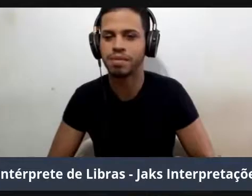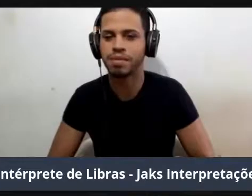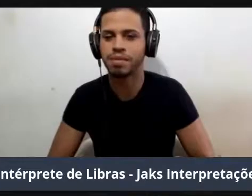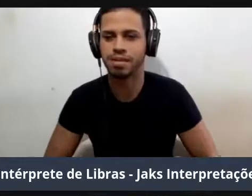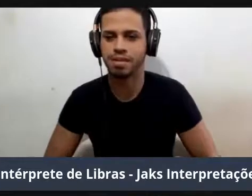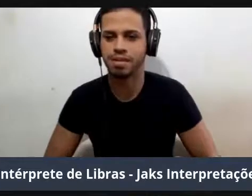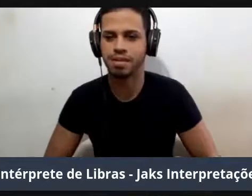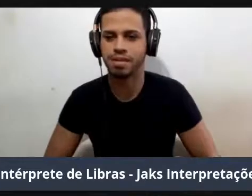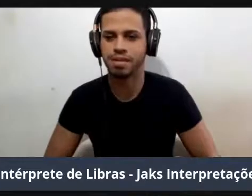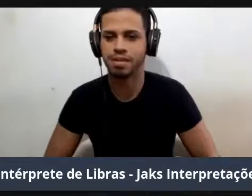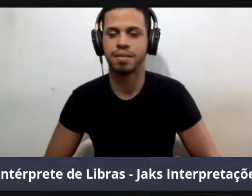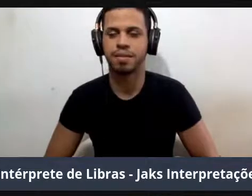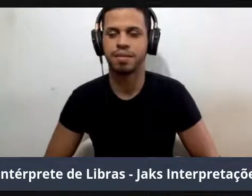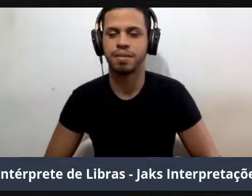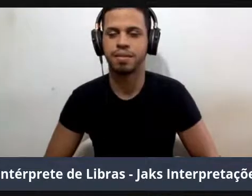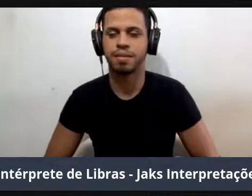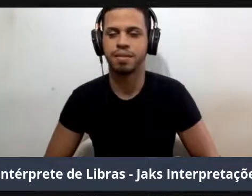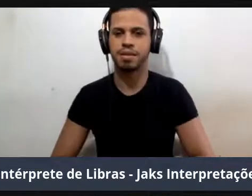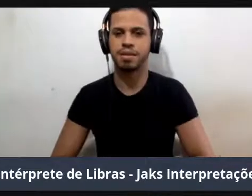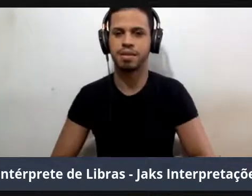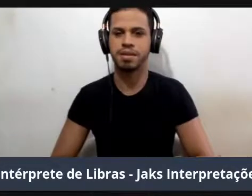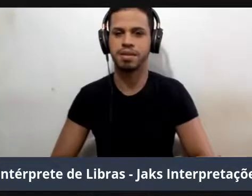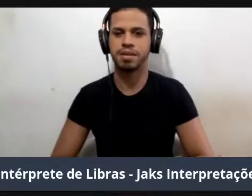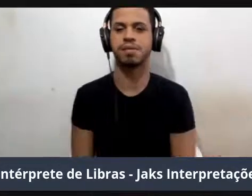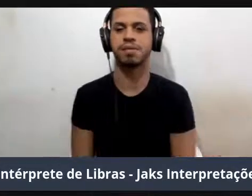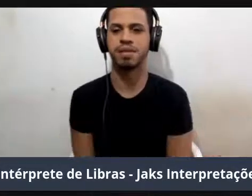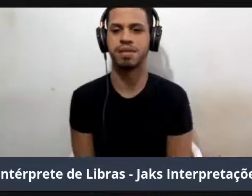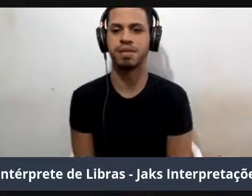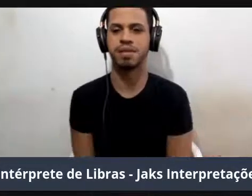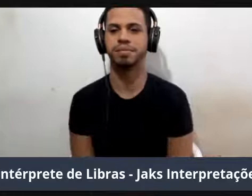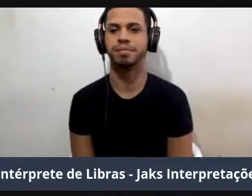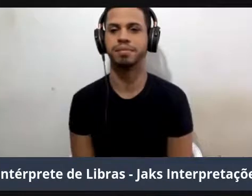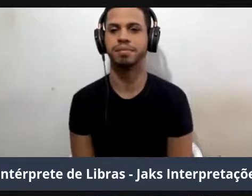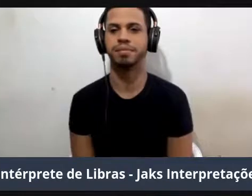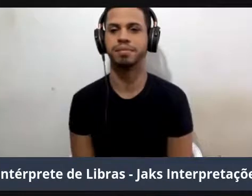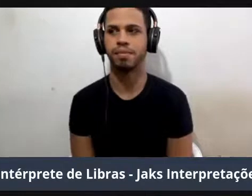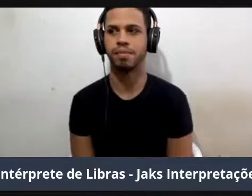Olha, eu não sei. É, ela está cortando muito, repetindo.